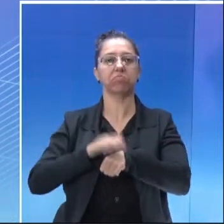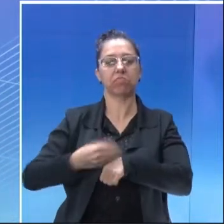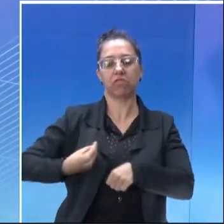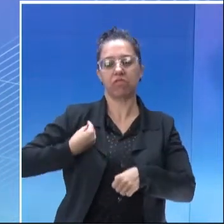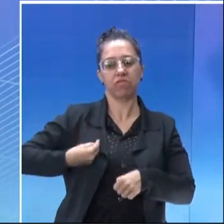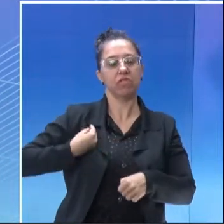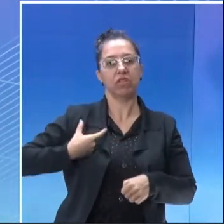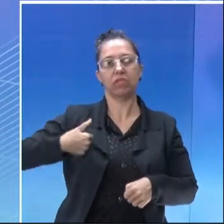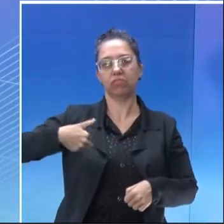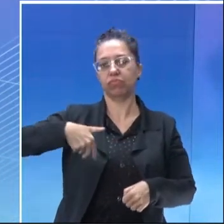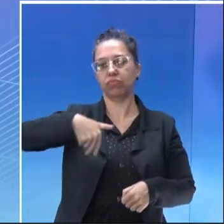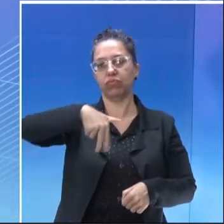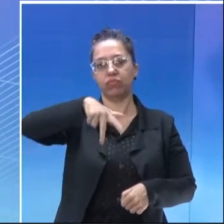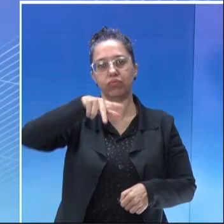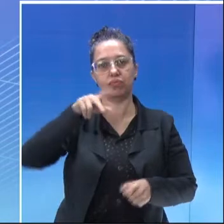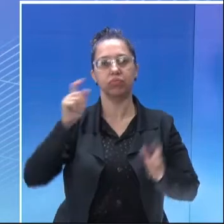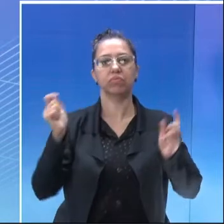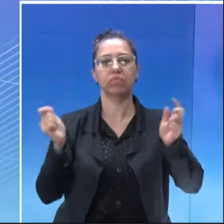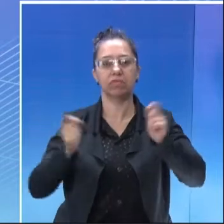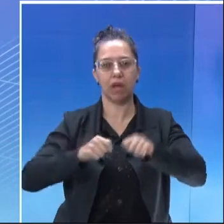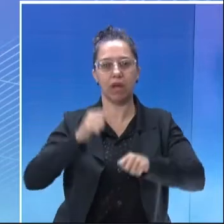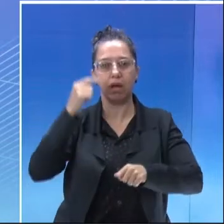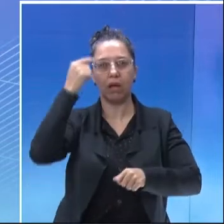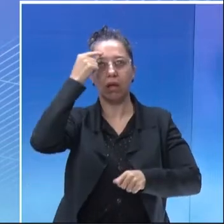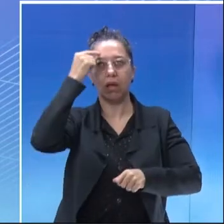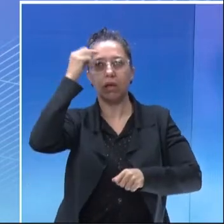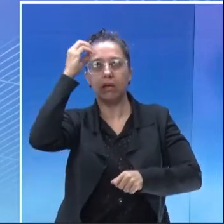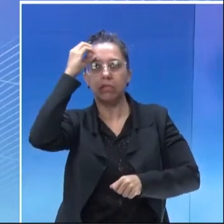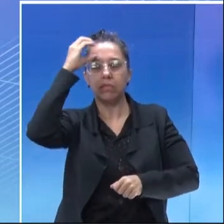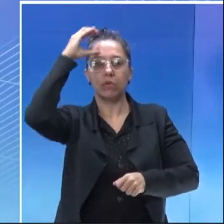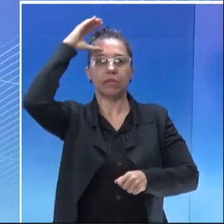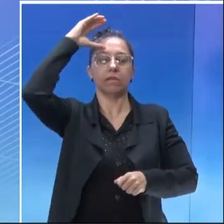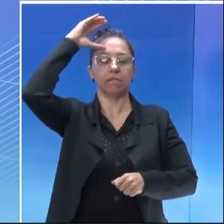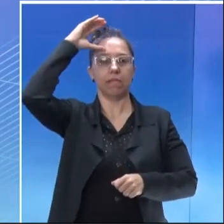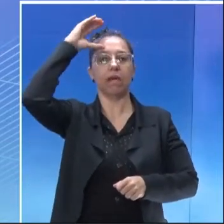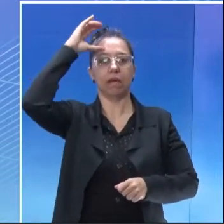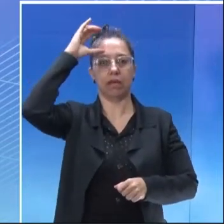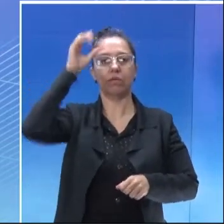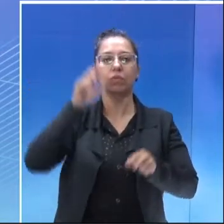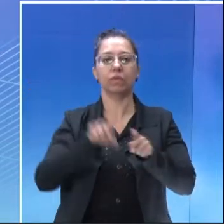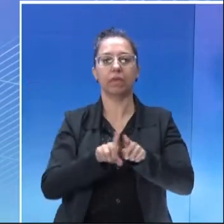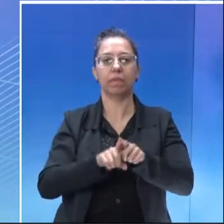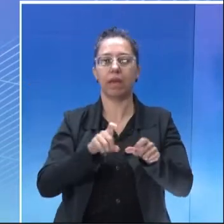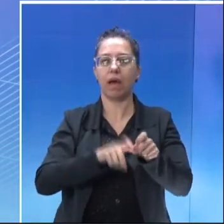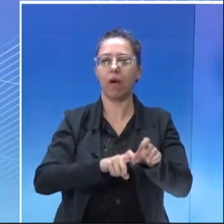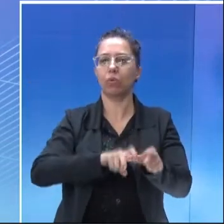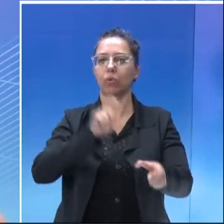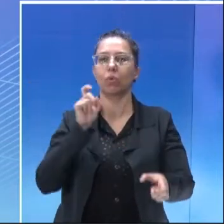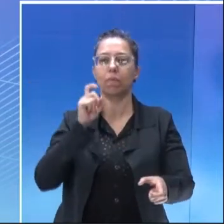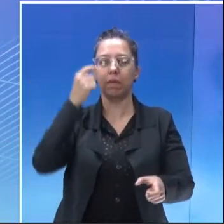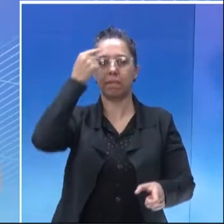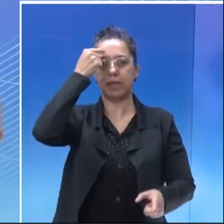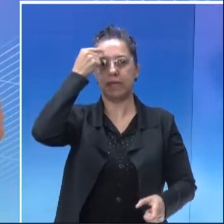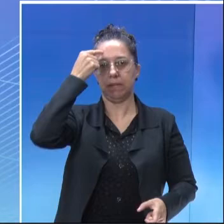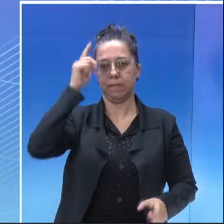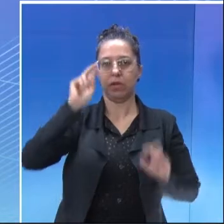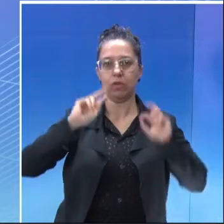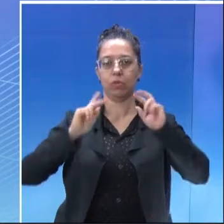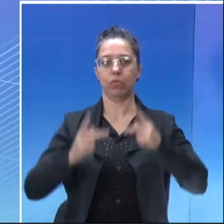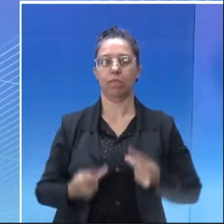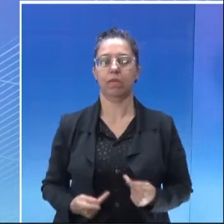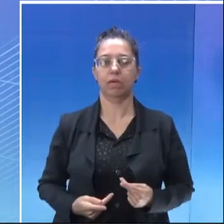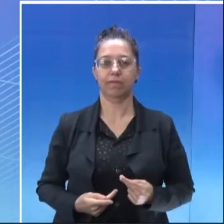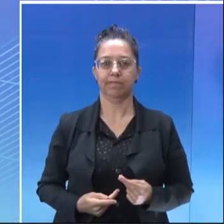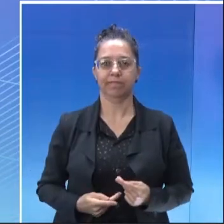próprias pernas e alcançar sua maturidade intelectual. O que nós chamamos na filosofia de autonomia do pensamento